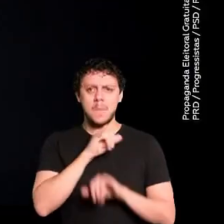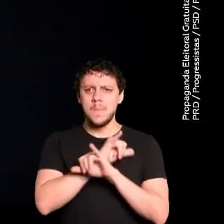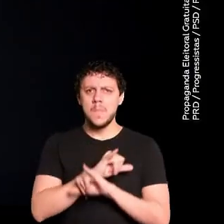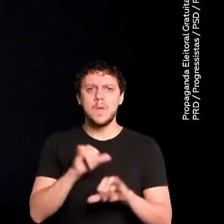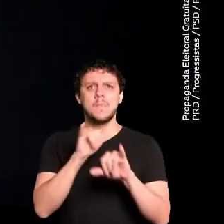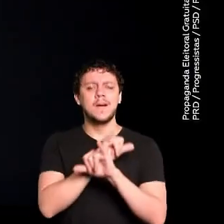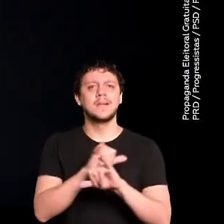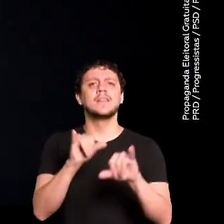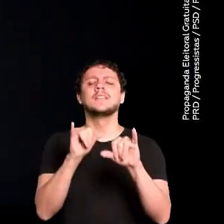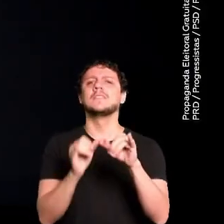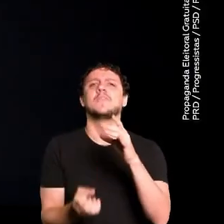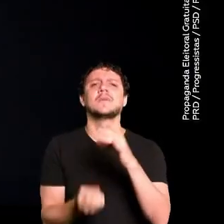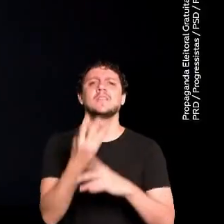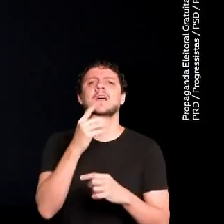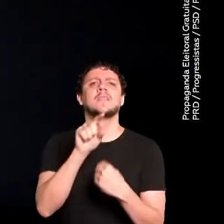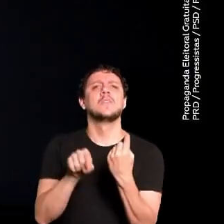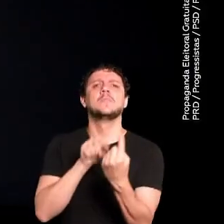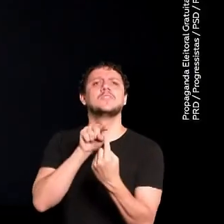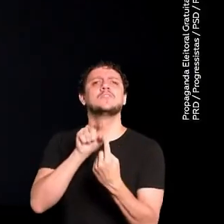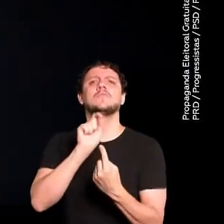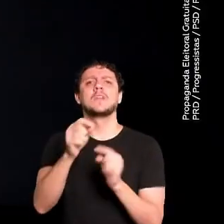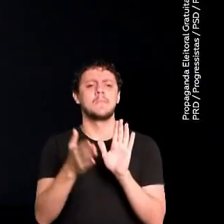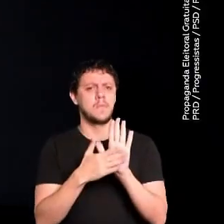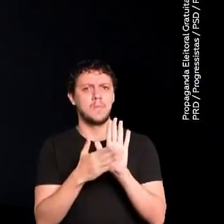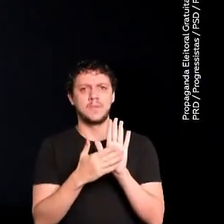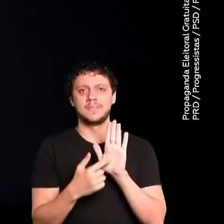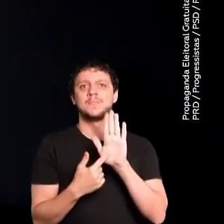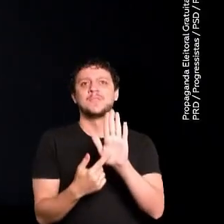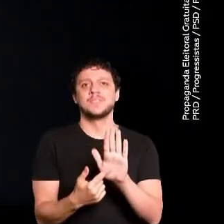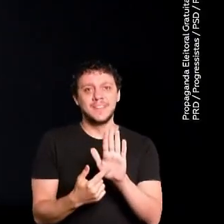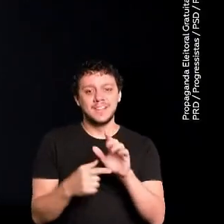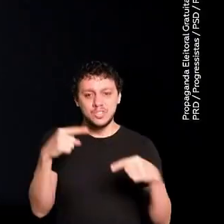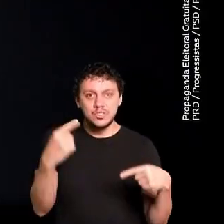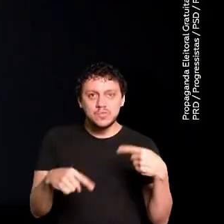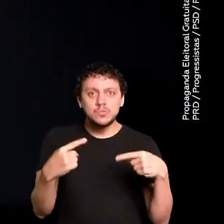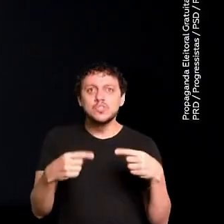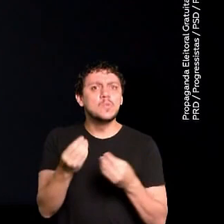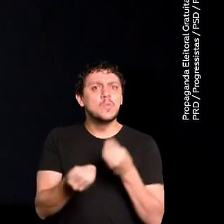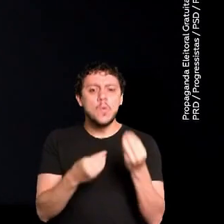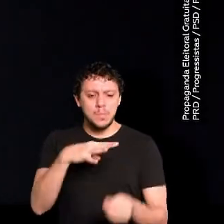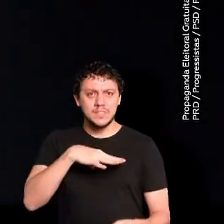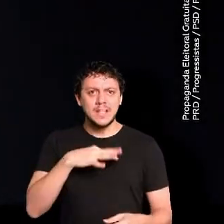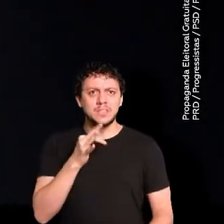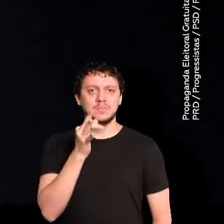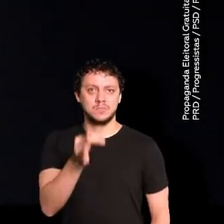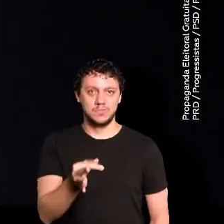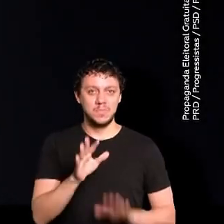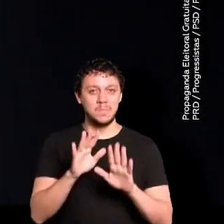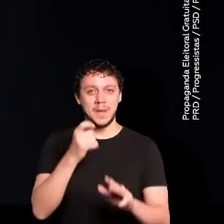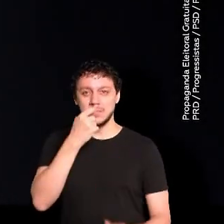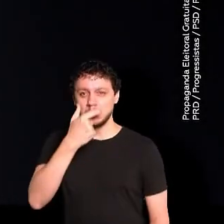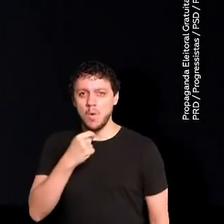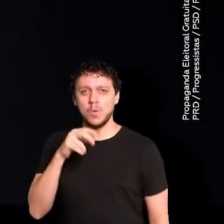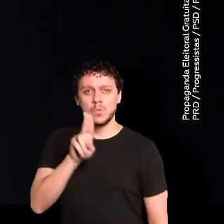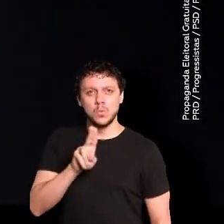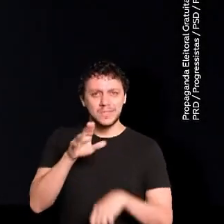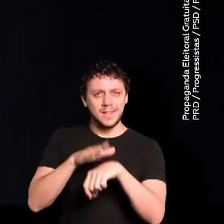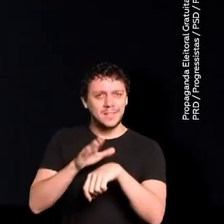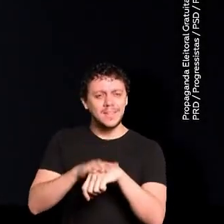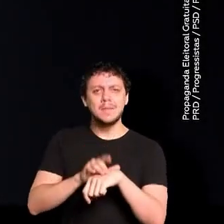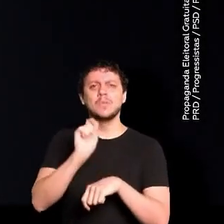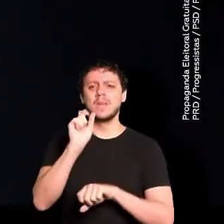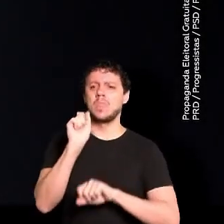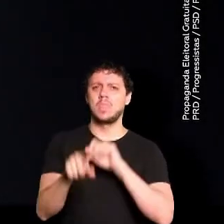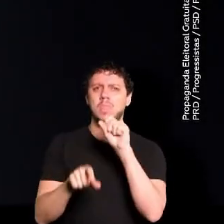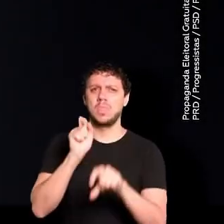Olha, a propaganda eleitoral foi criada para apresentar propostas e discutir o futuro da cidade. Mas o Boulos usa o tempo dele